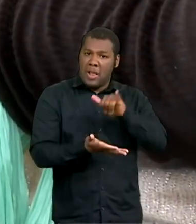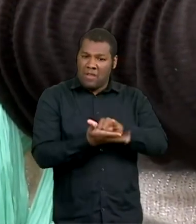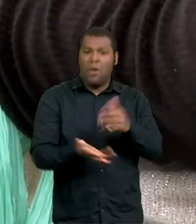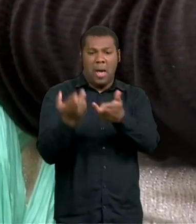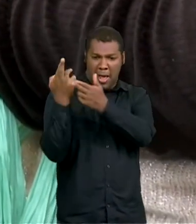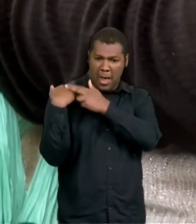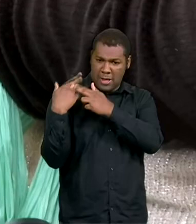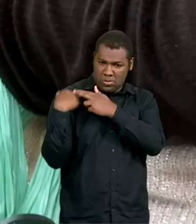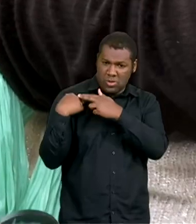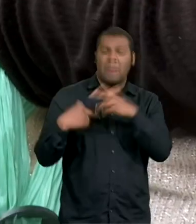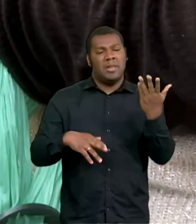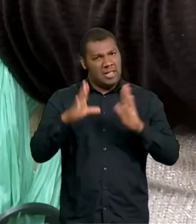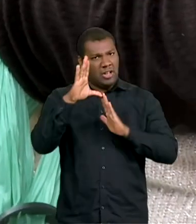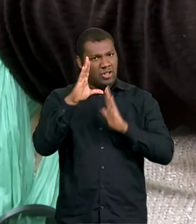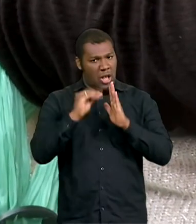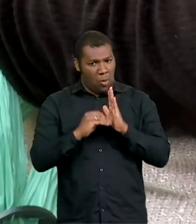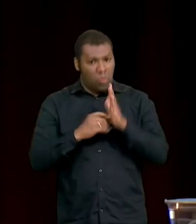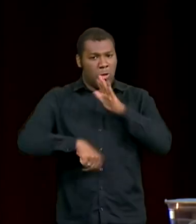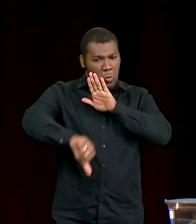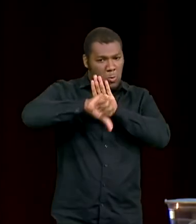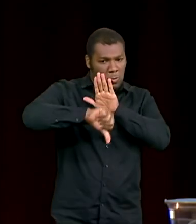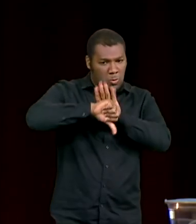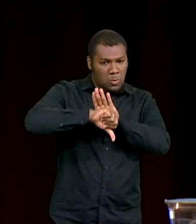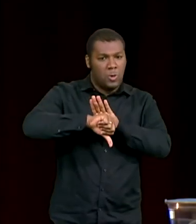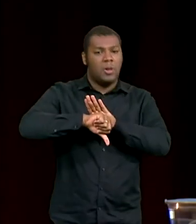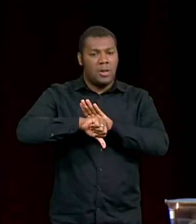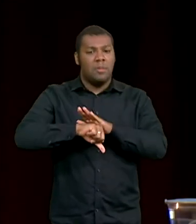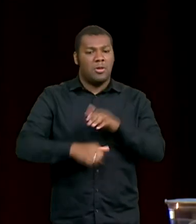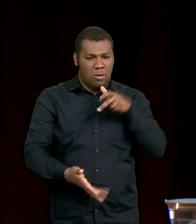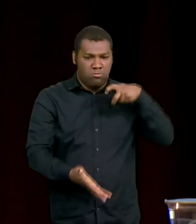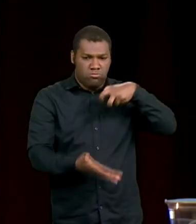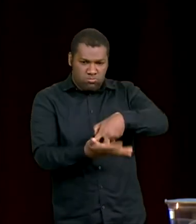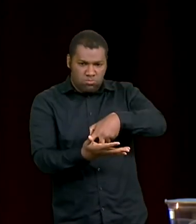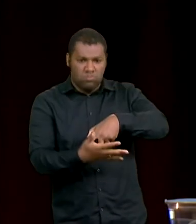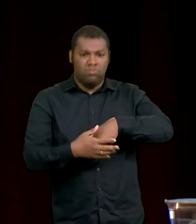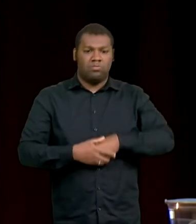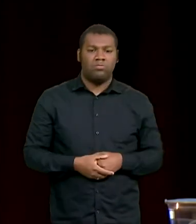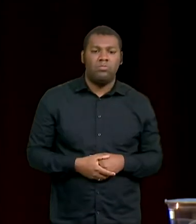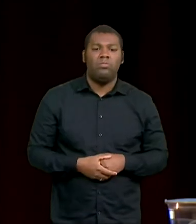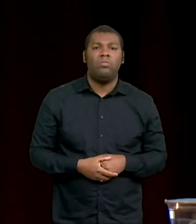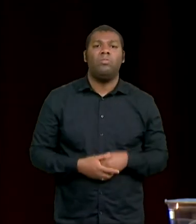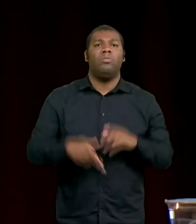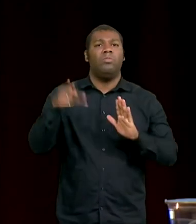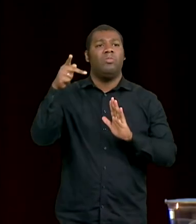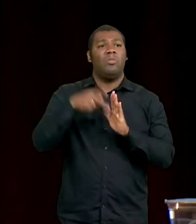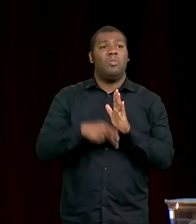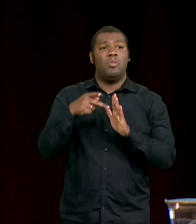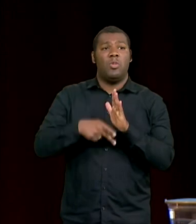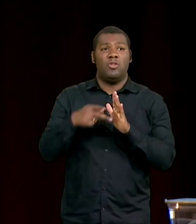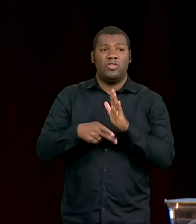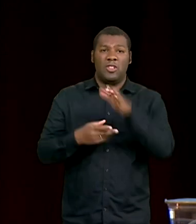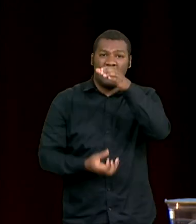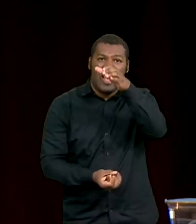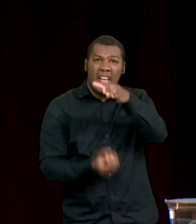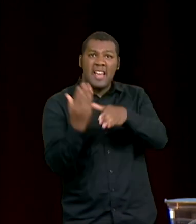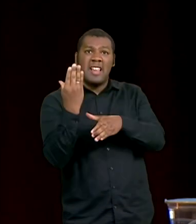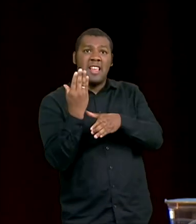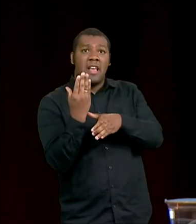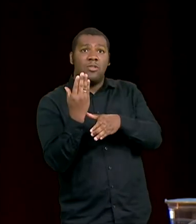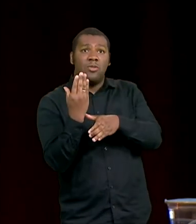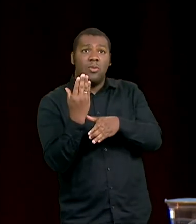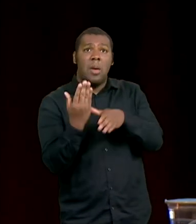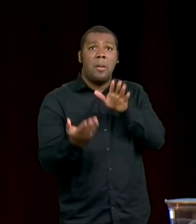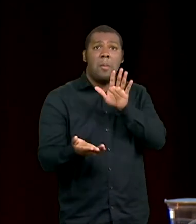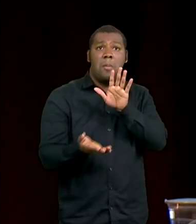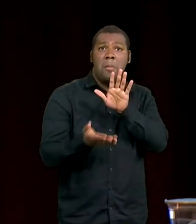respondam pelos conteúdos ilegais. O projeto, ele não cria novas hipóteses de conteúdos